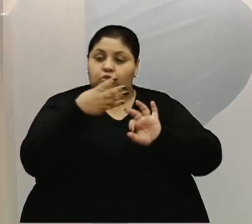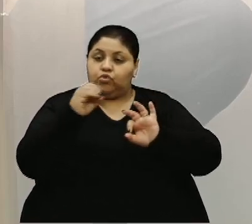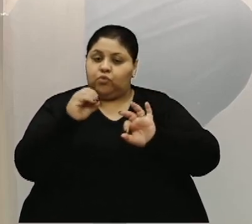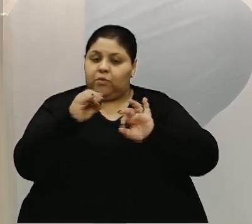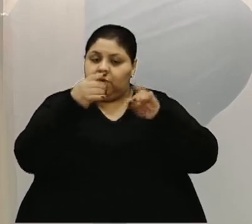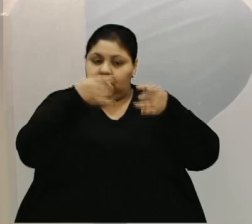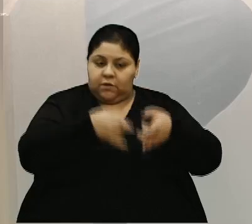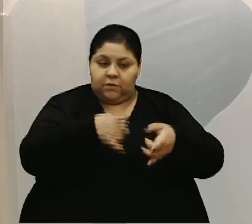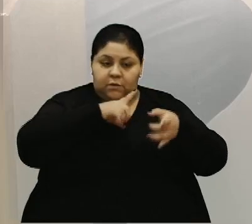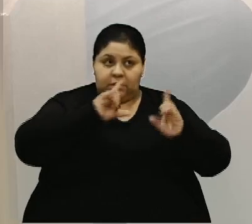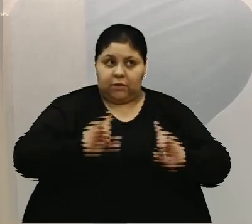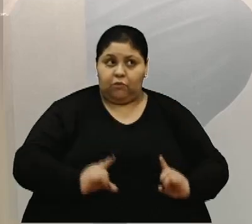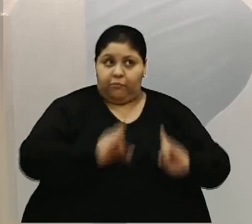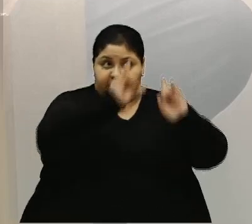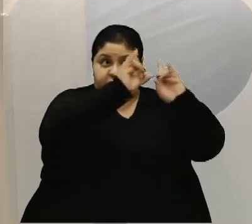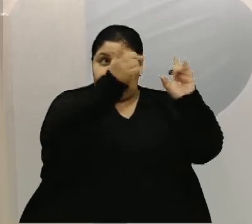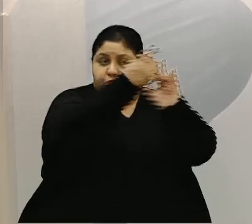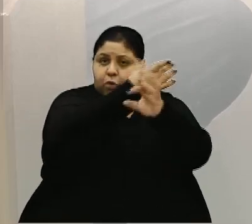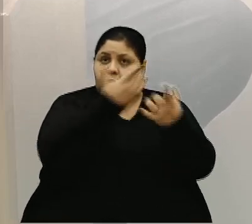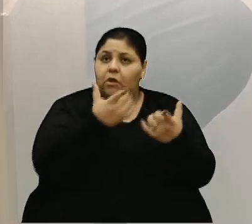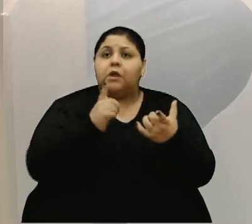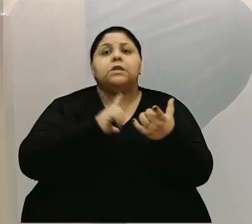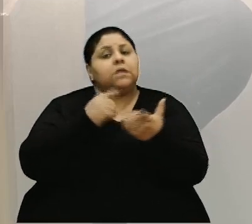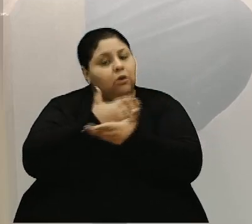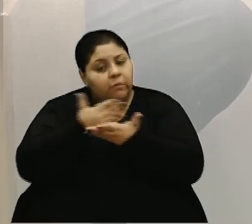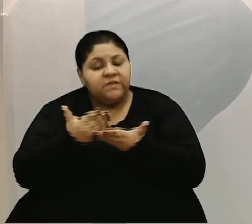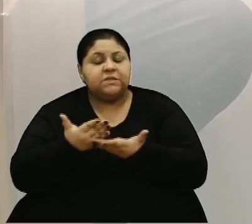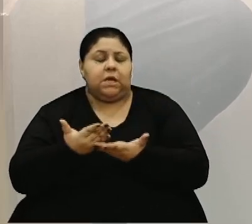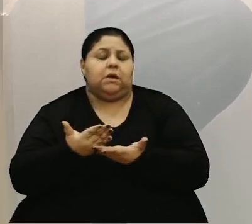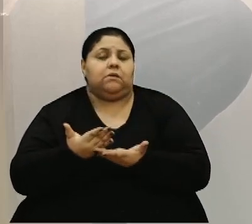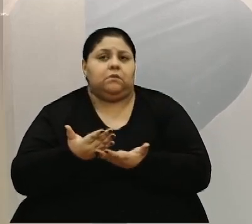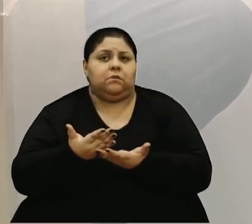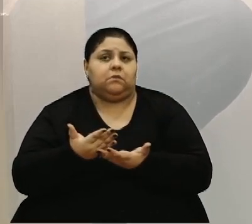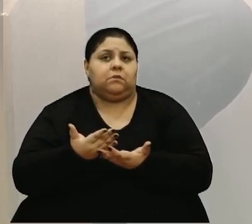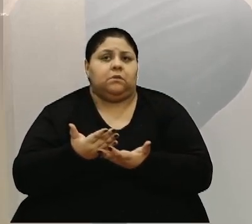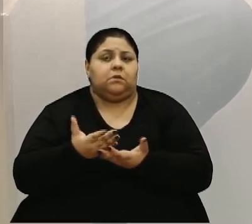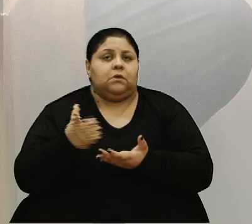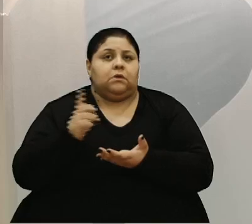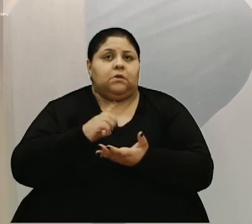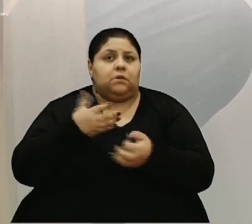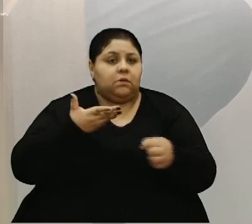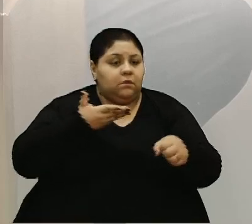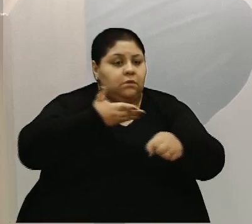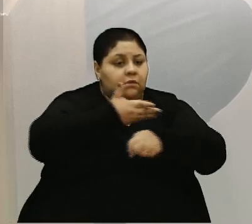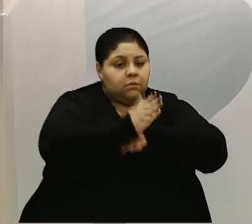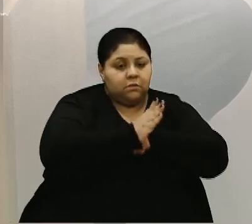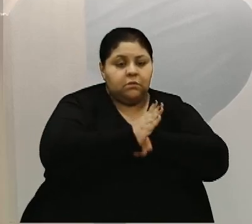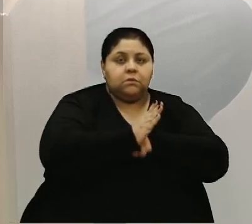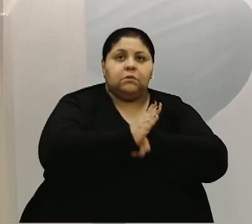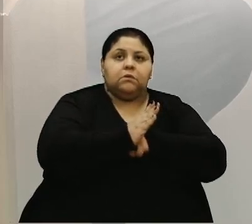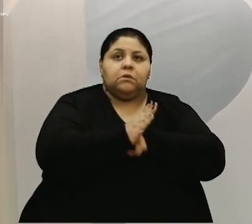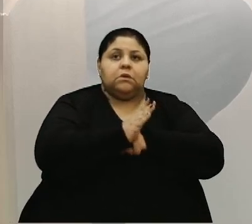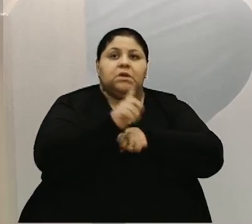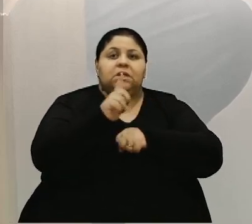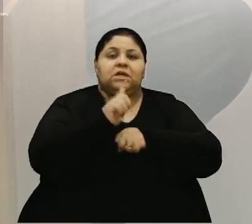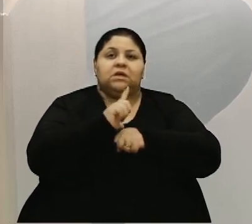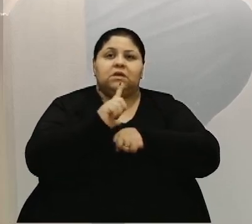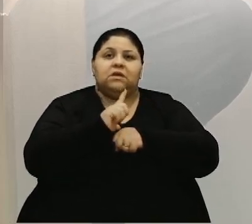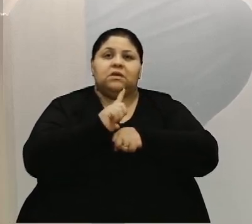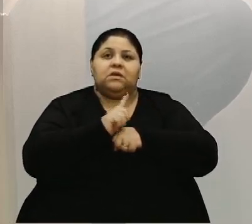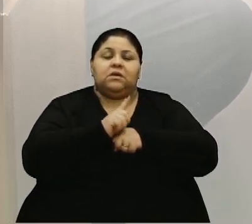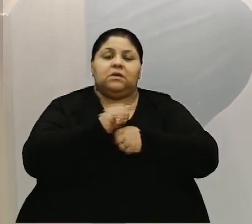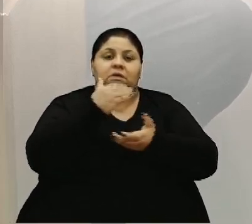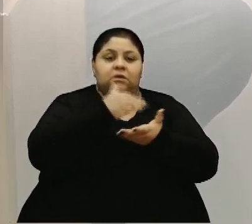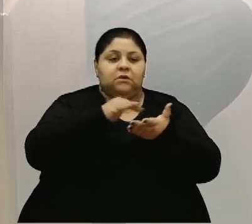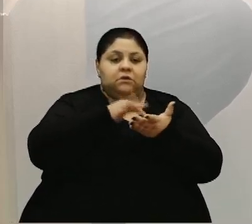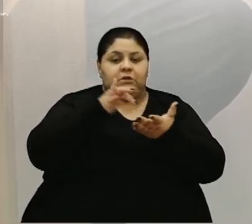o prédio construído e ele tem que funcionar. Então tem que envolver, tem que existir um grito, tanto da Secretaria